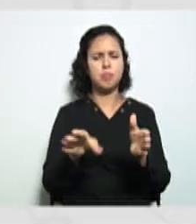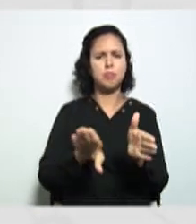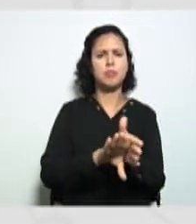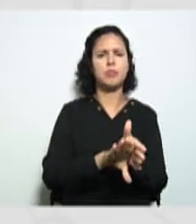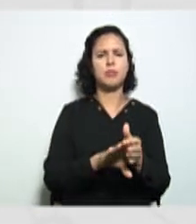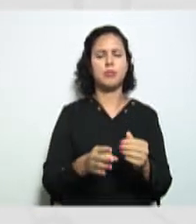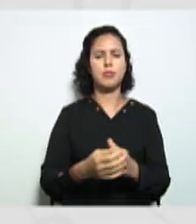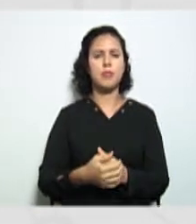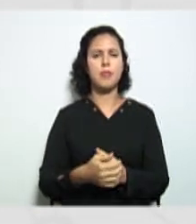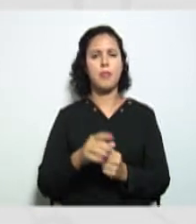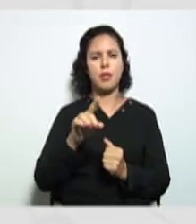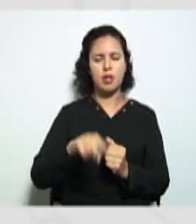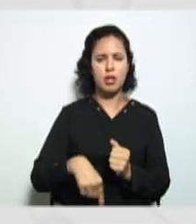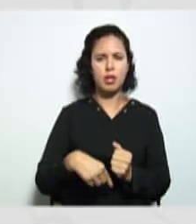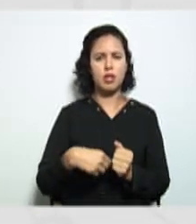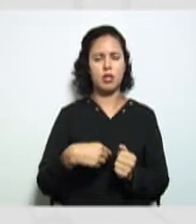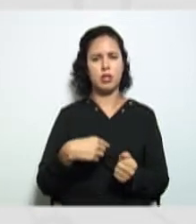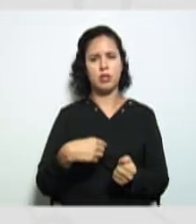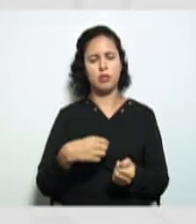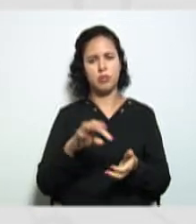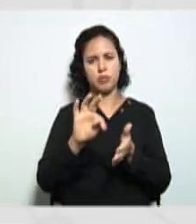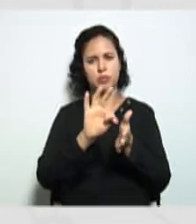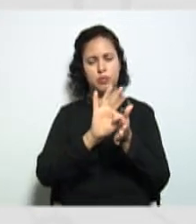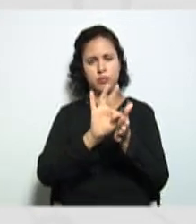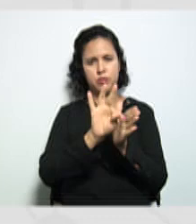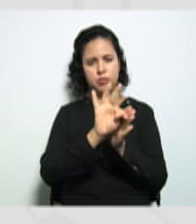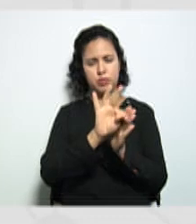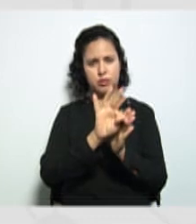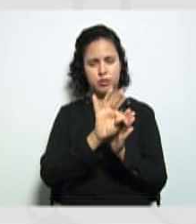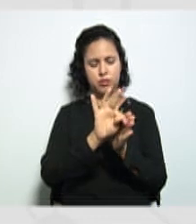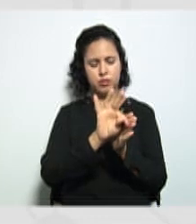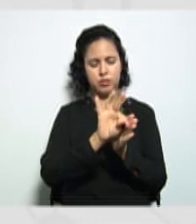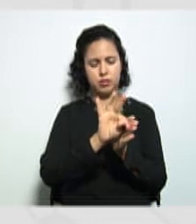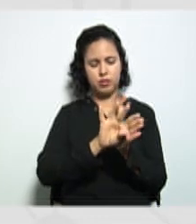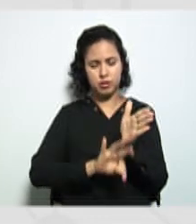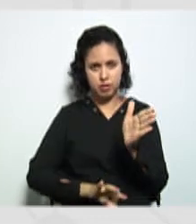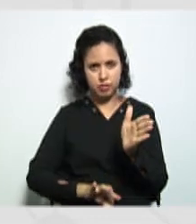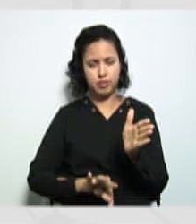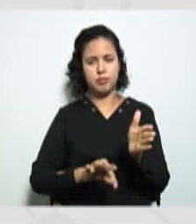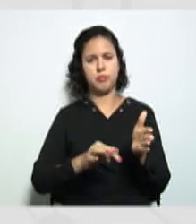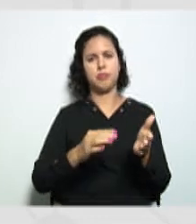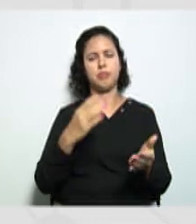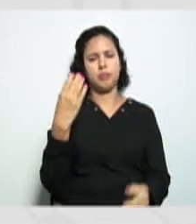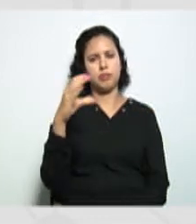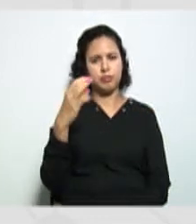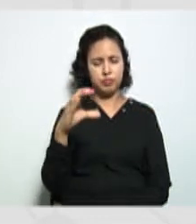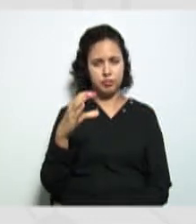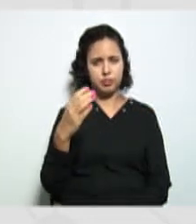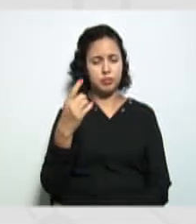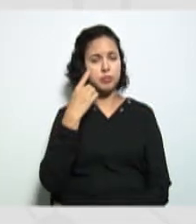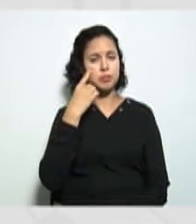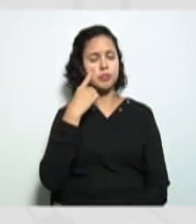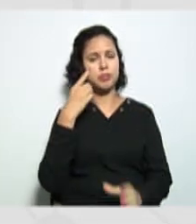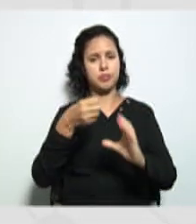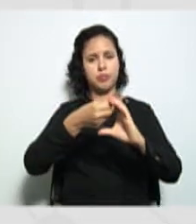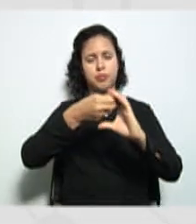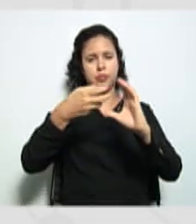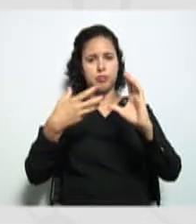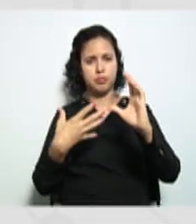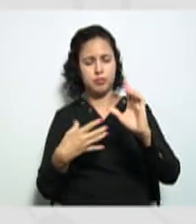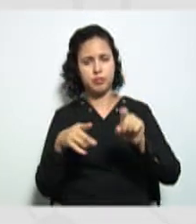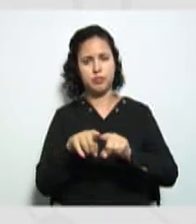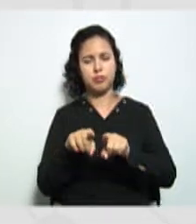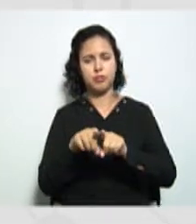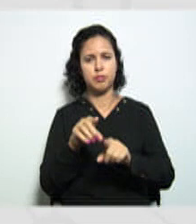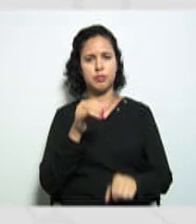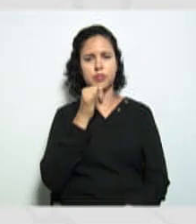Eu chego através do texto científico. Então, a gente vai ver características e exemplos desse texto